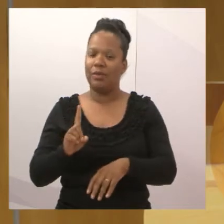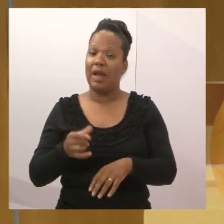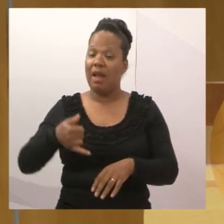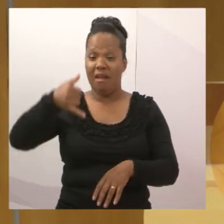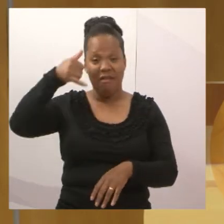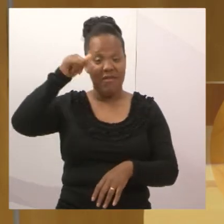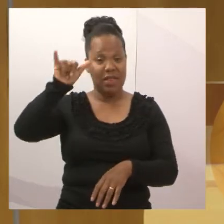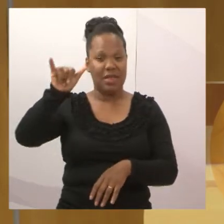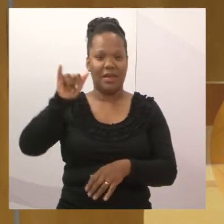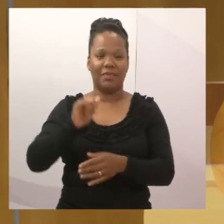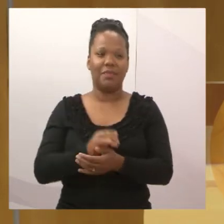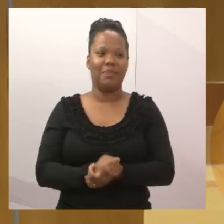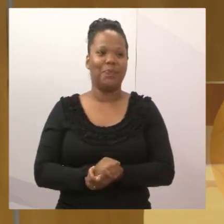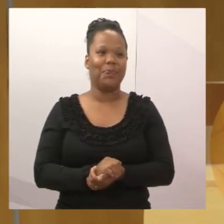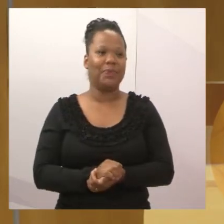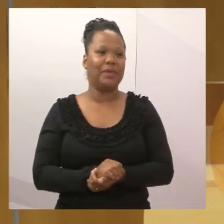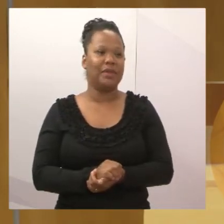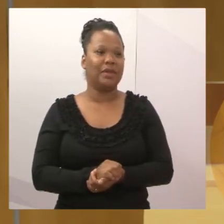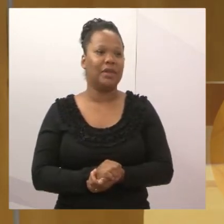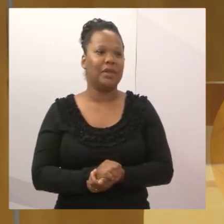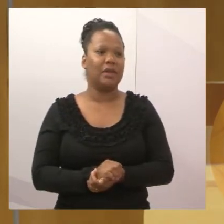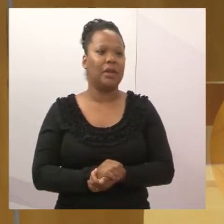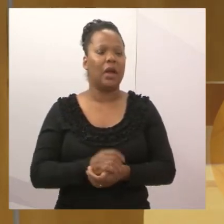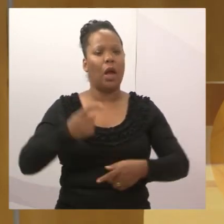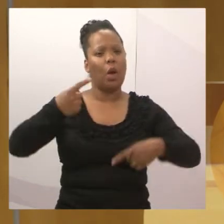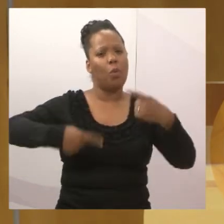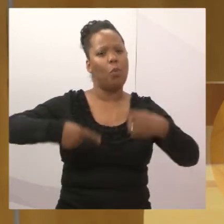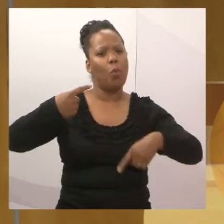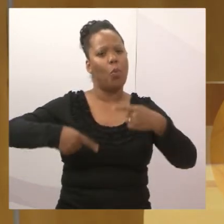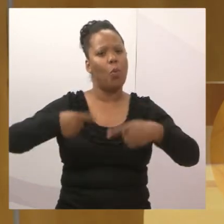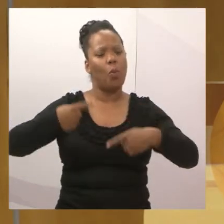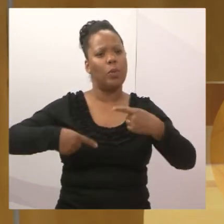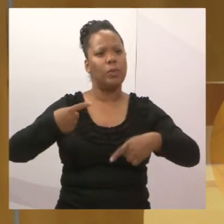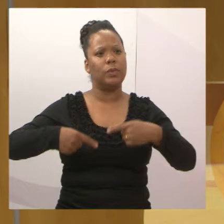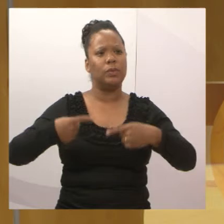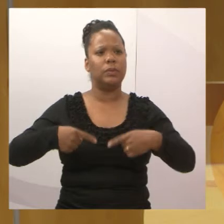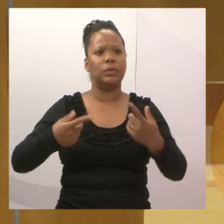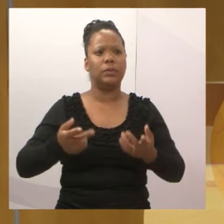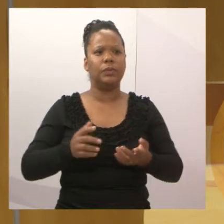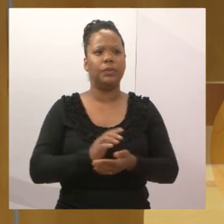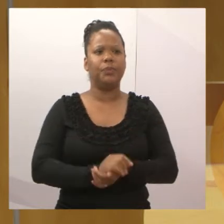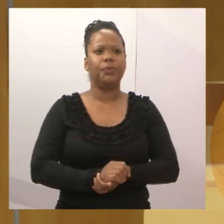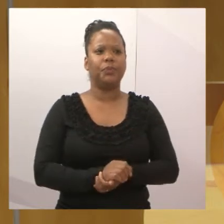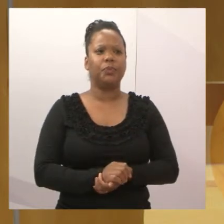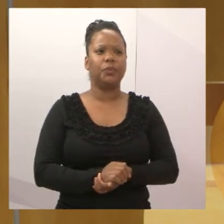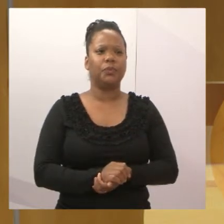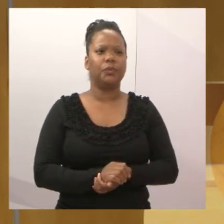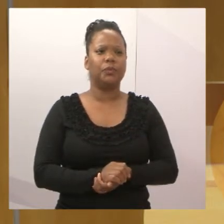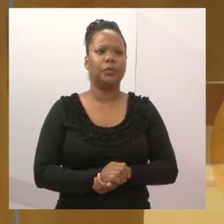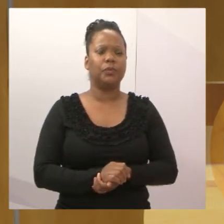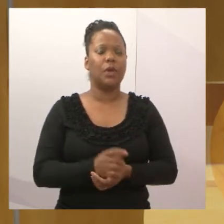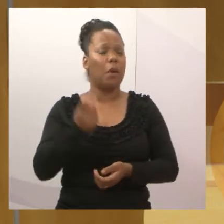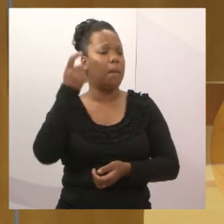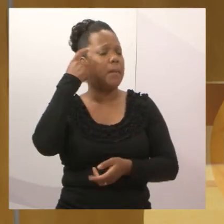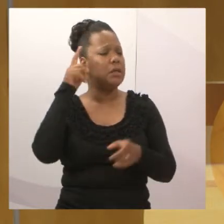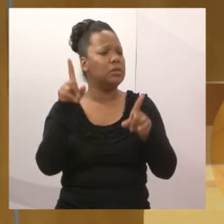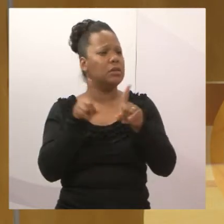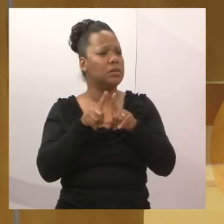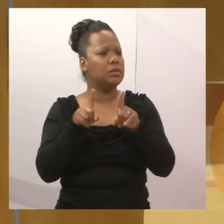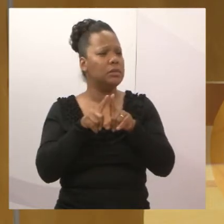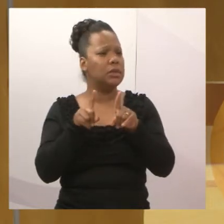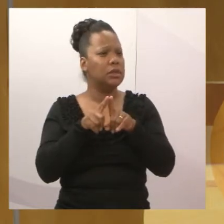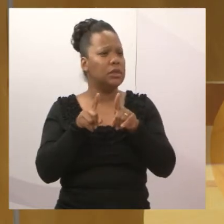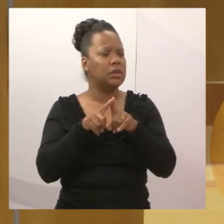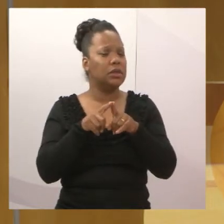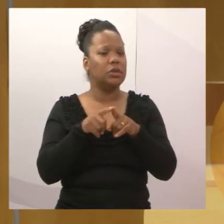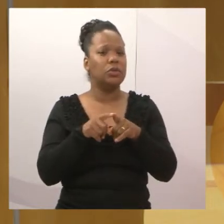Santa Casa. E nas outras políticas públicas, eu também penso bastante na questão da